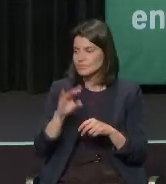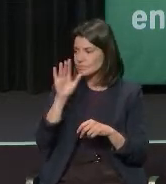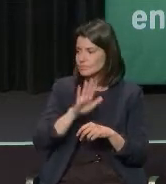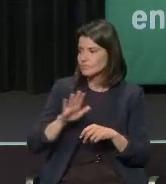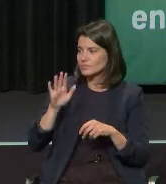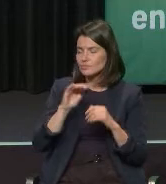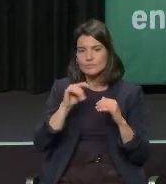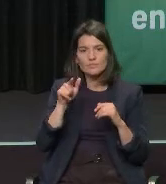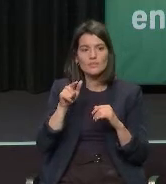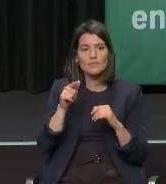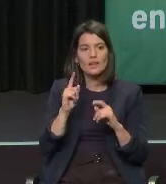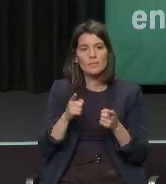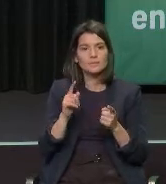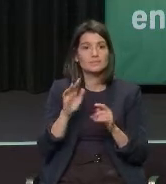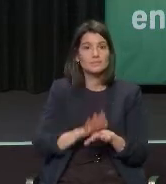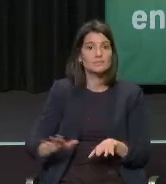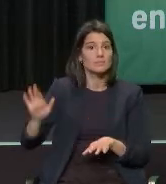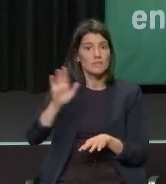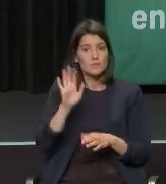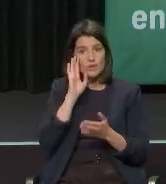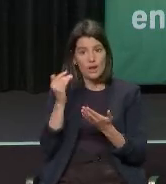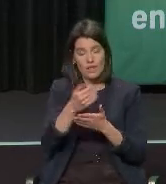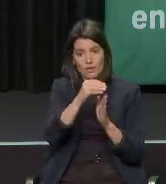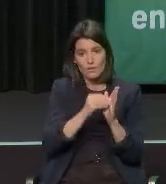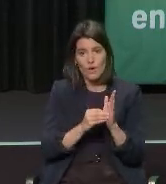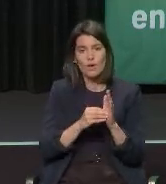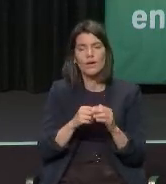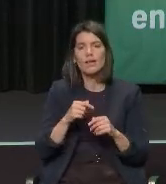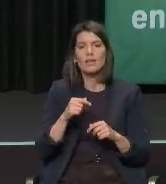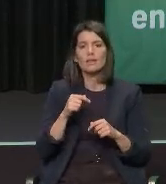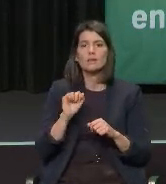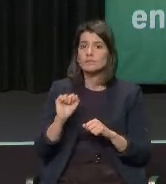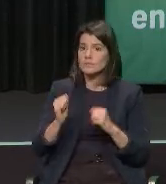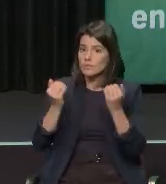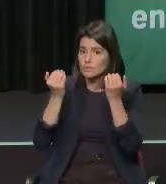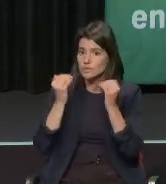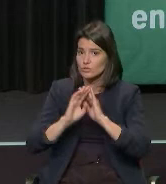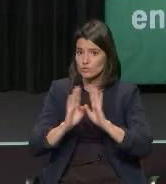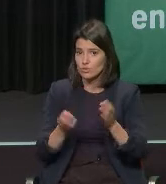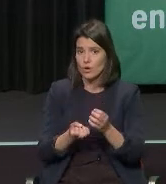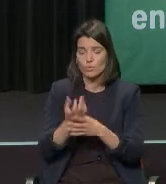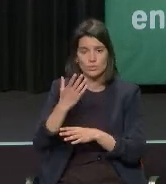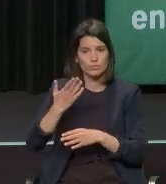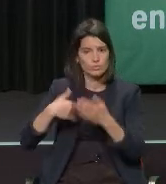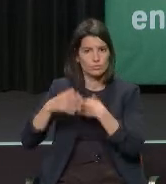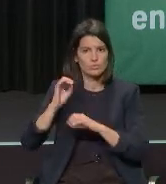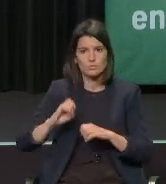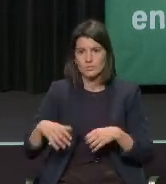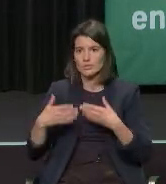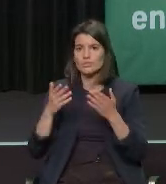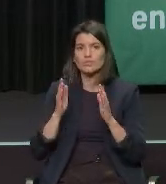quando entram os inventários florestais nacionais e podemos ver qual é a evolução das áreas florestais. Isto é informação já ela produzida desde o início